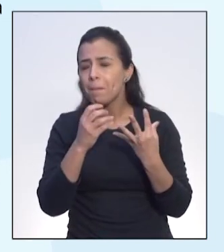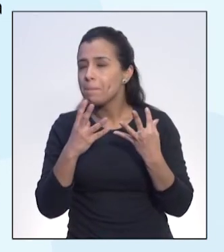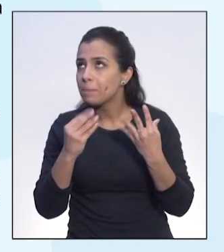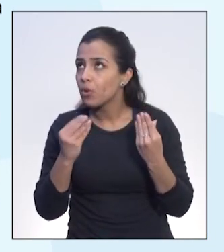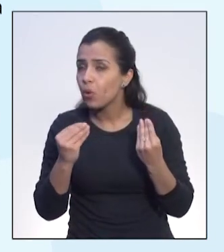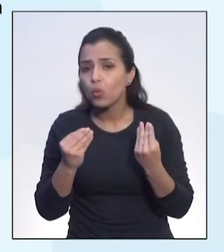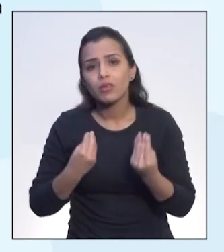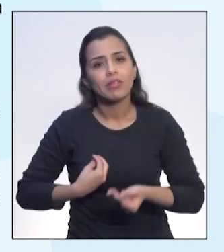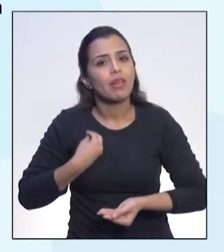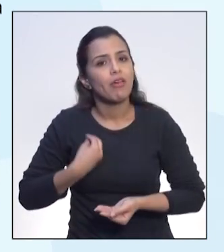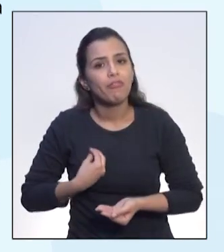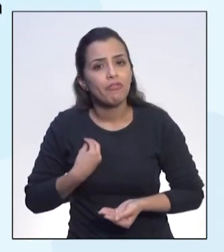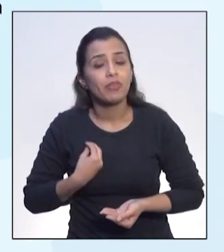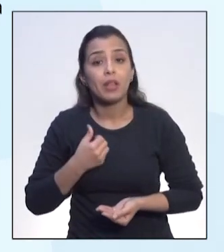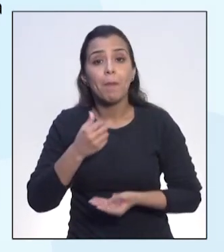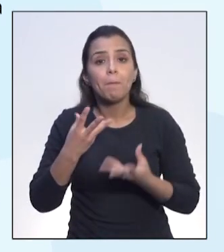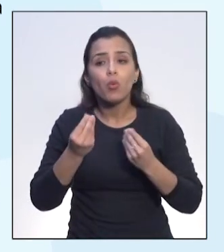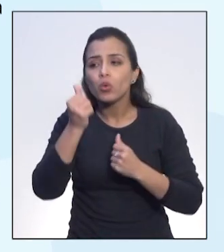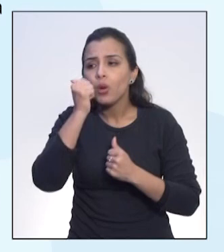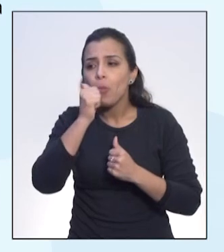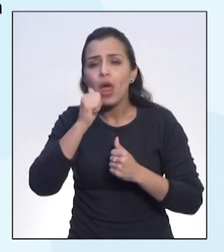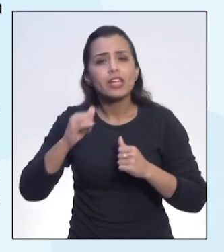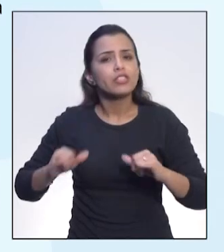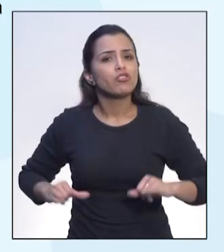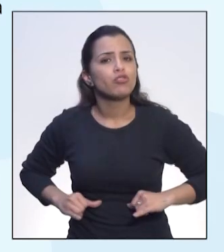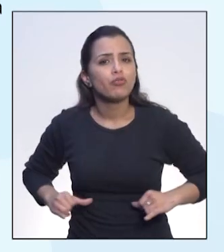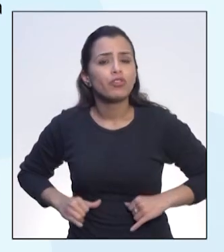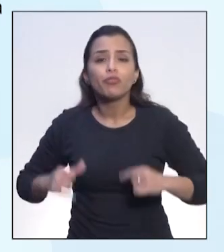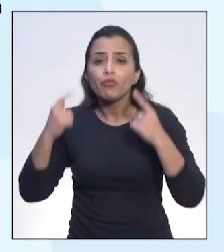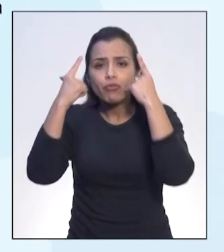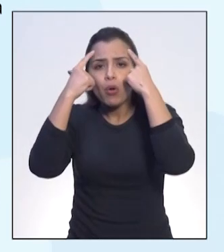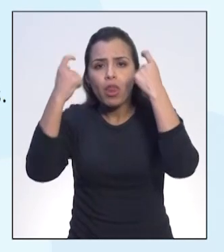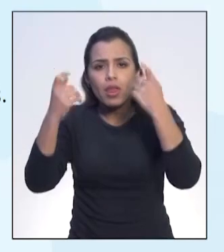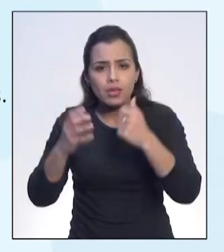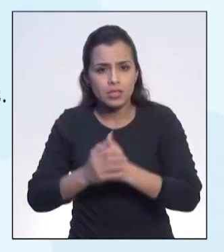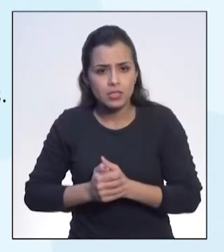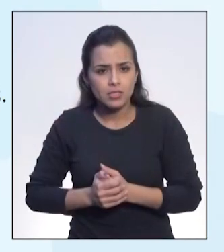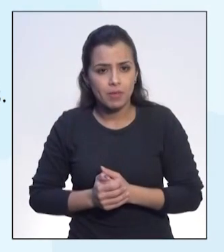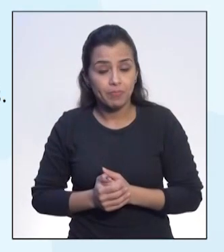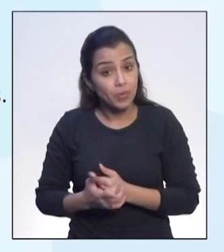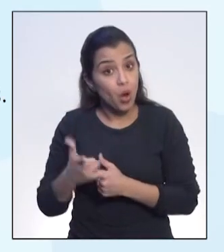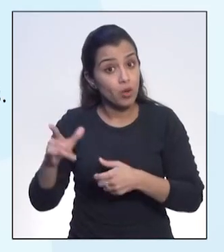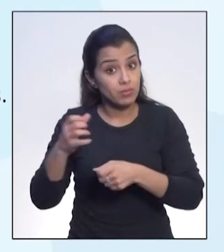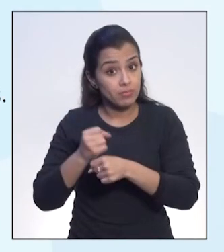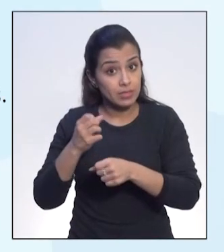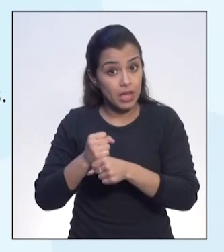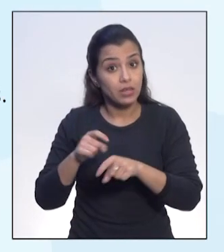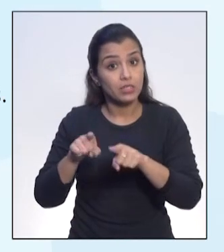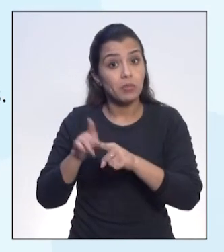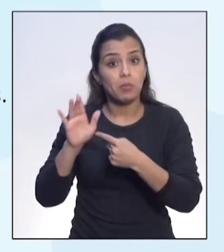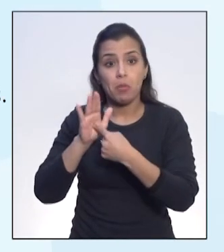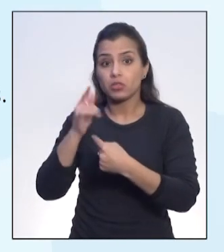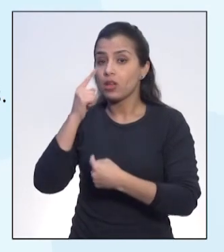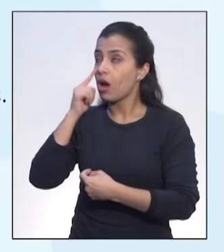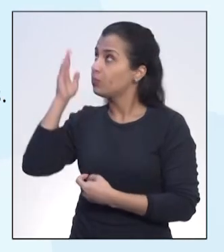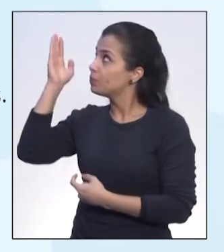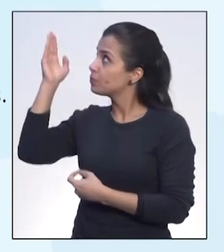muitas mulheres sofrendo esse tipo de violência. Aqui são outros dados, né, que eu coloquei para